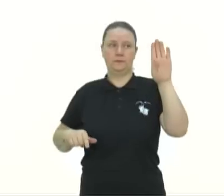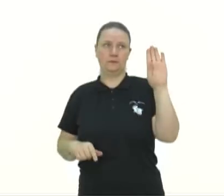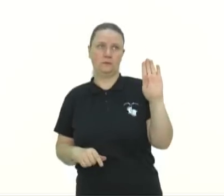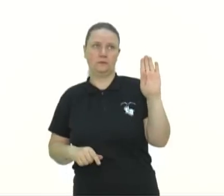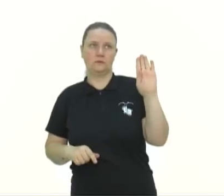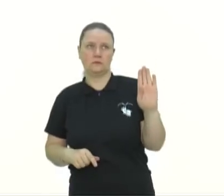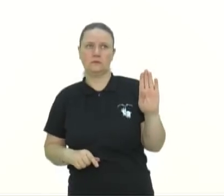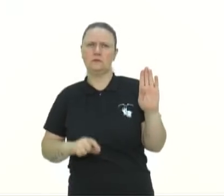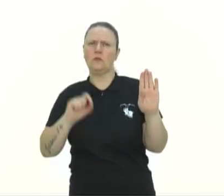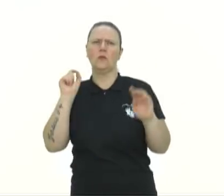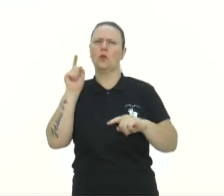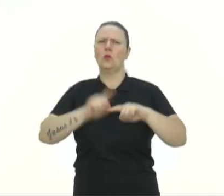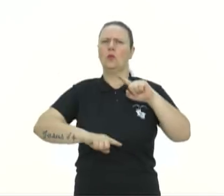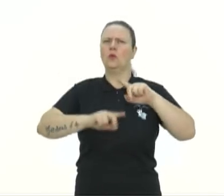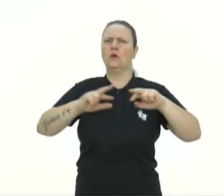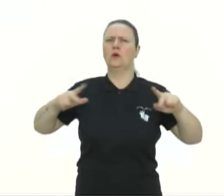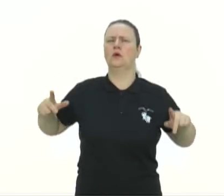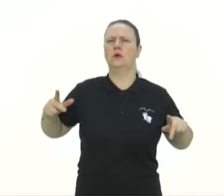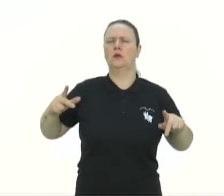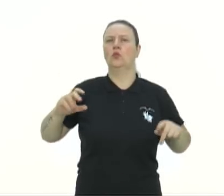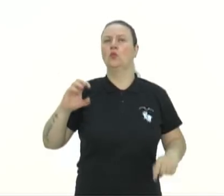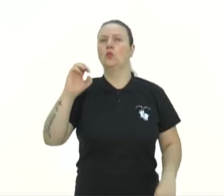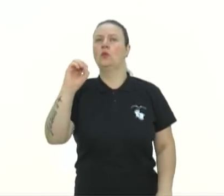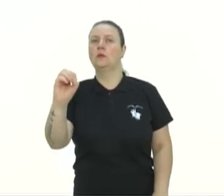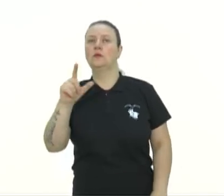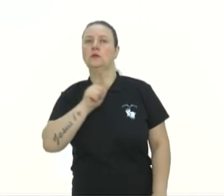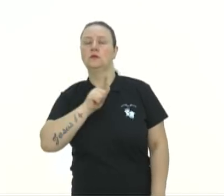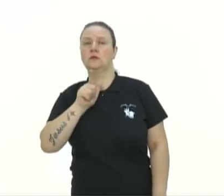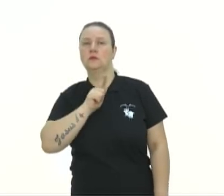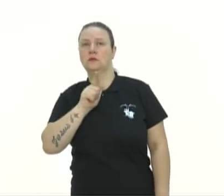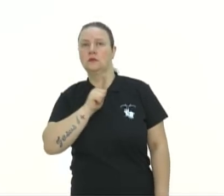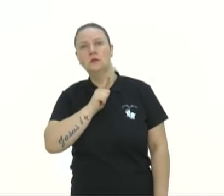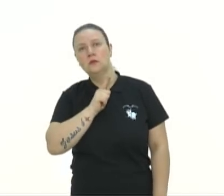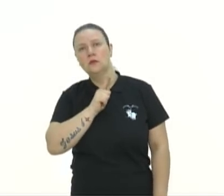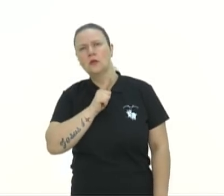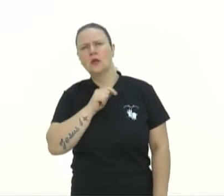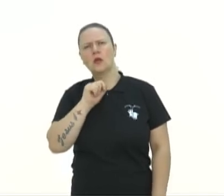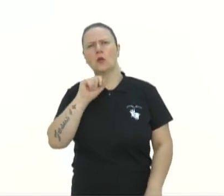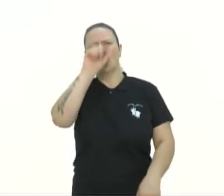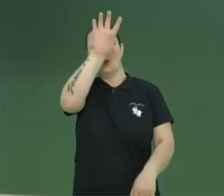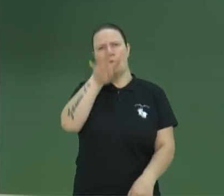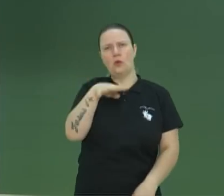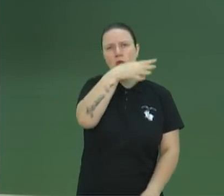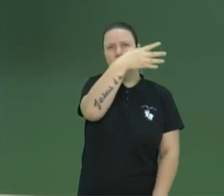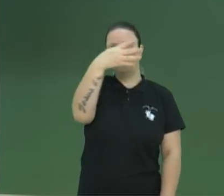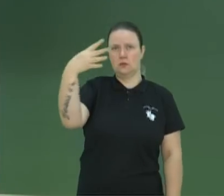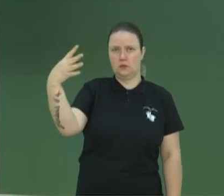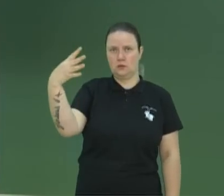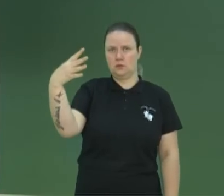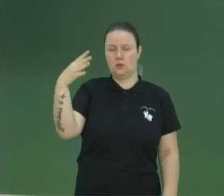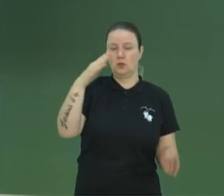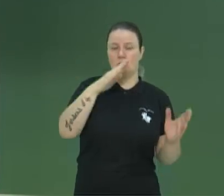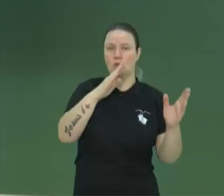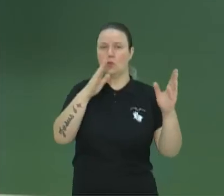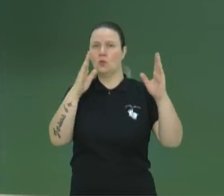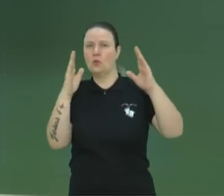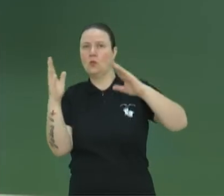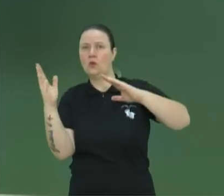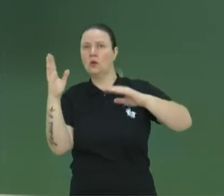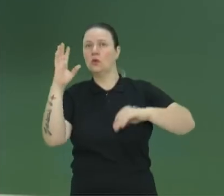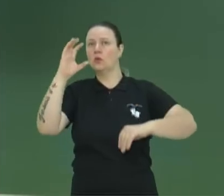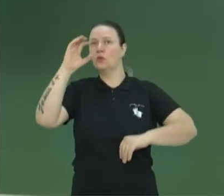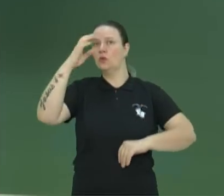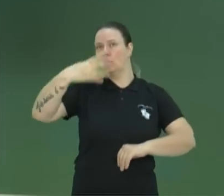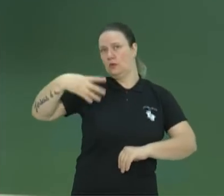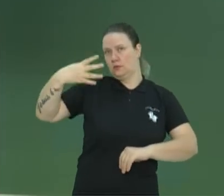Quantos elementos nulos tem uma matriz identidade de ordem 4? Então, primeira coisa, já relembrando aqui, ó, elemento nulo igual a